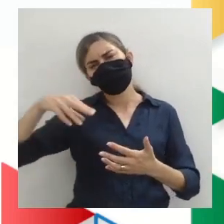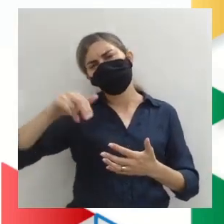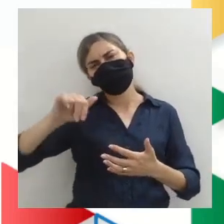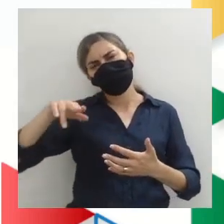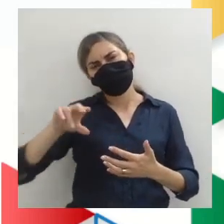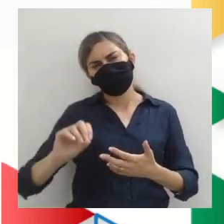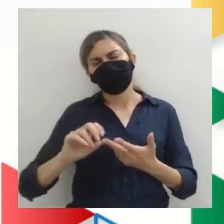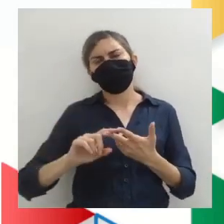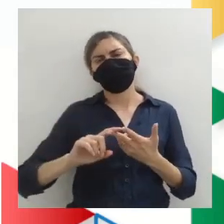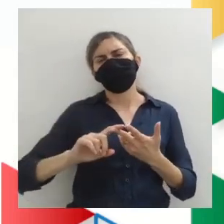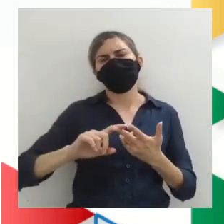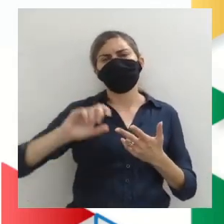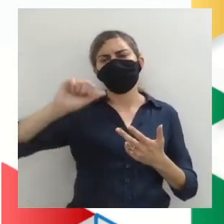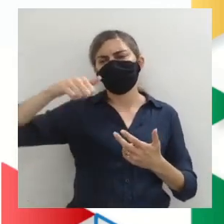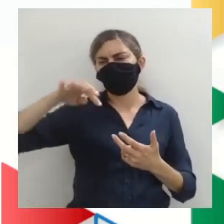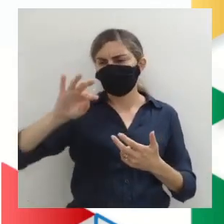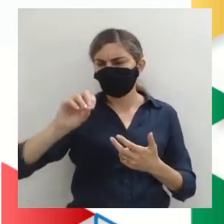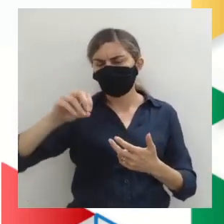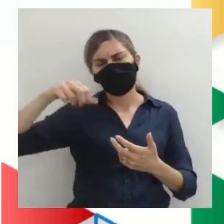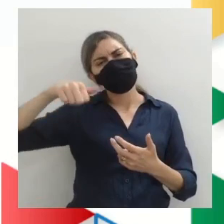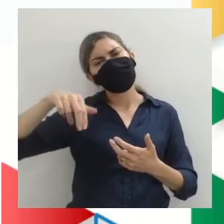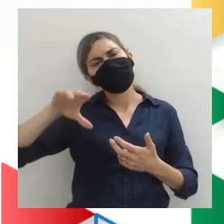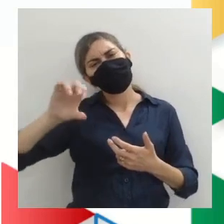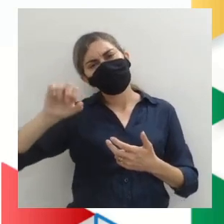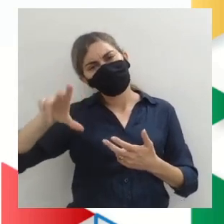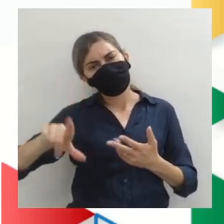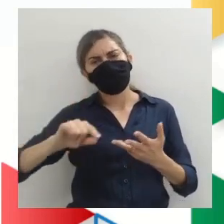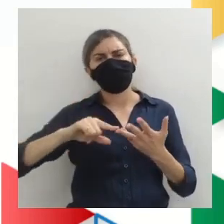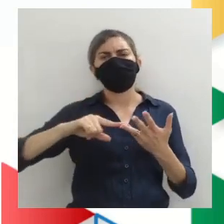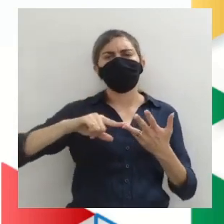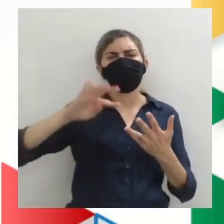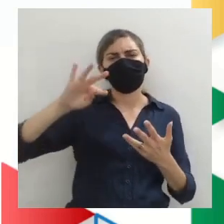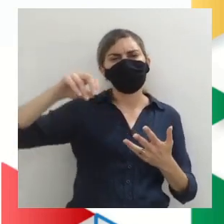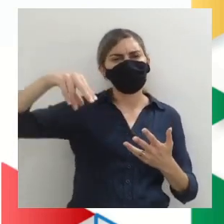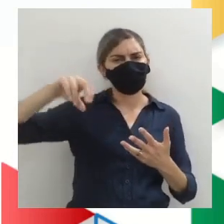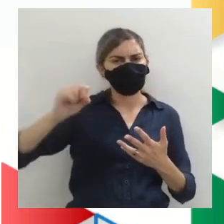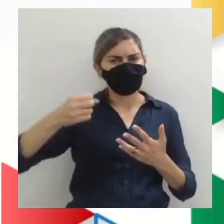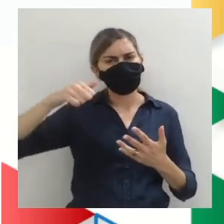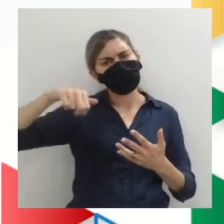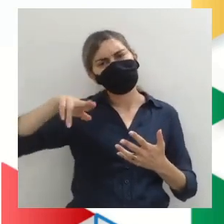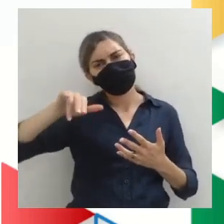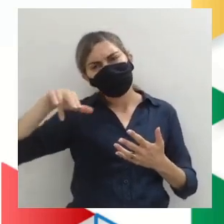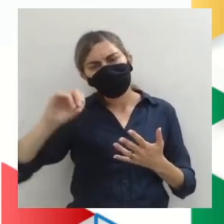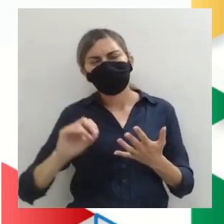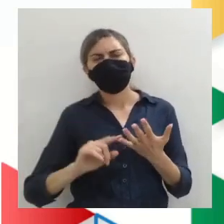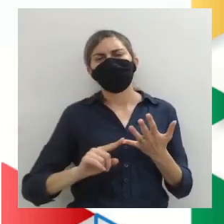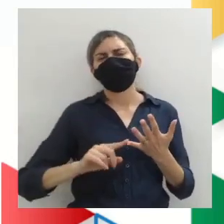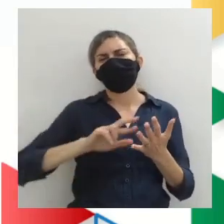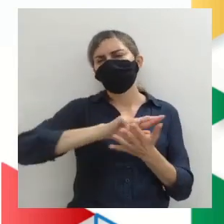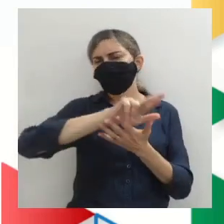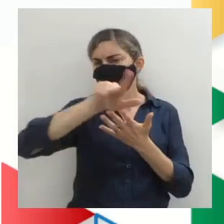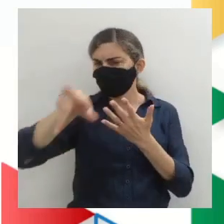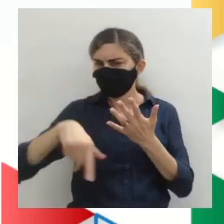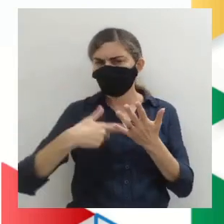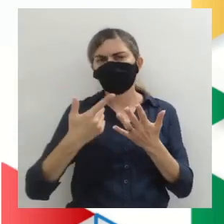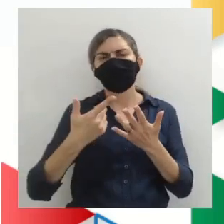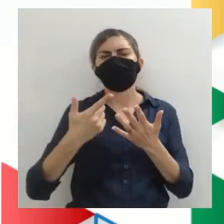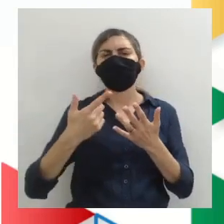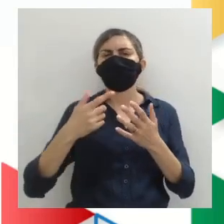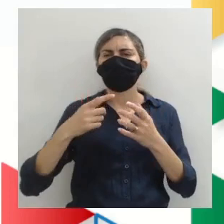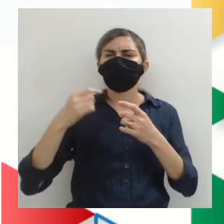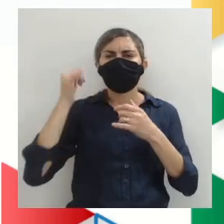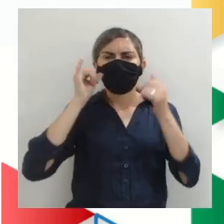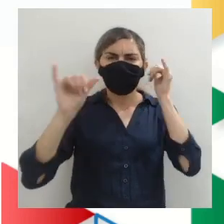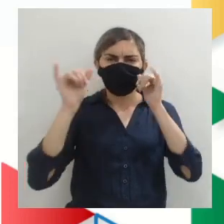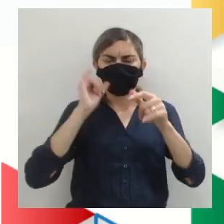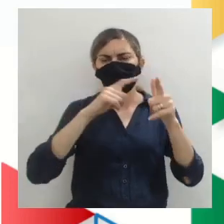Santo Anselmo e São Tomás de Aquino, por exemplo, como instrumentos para